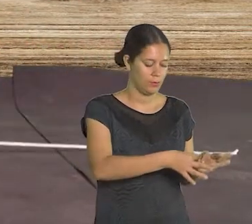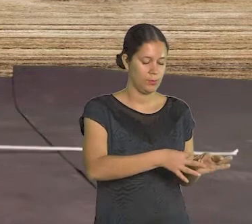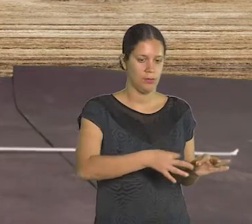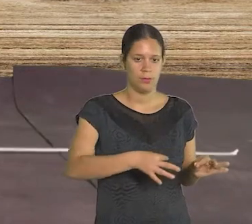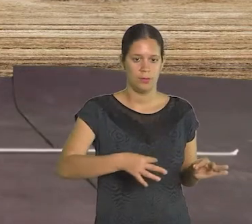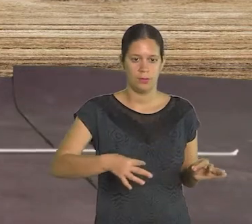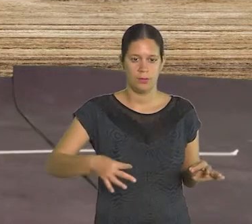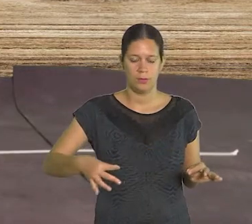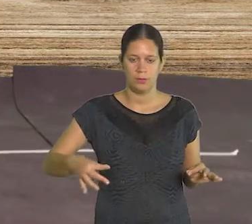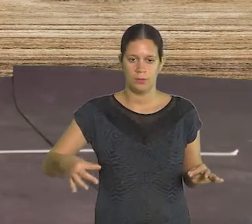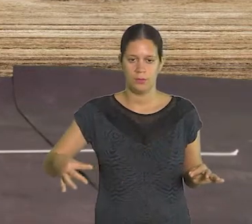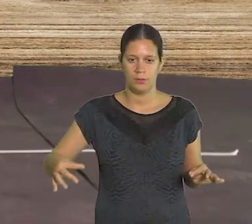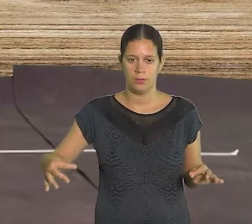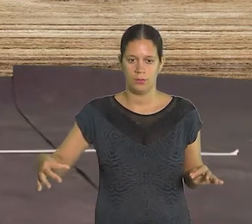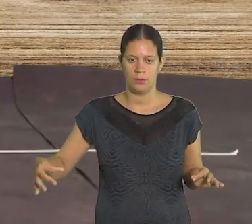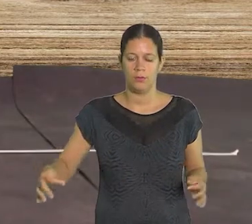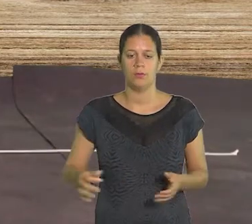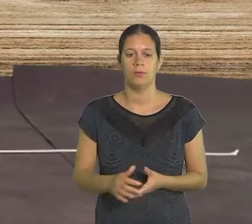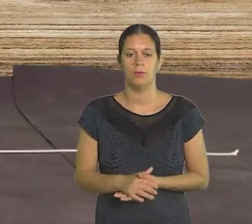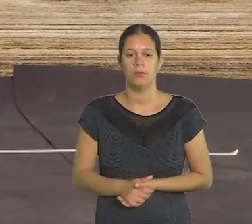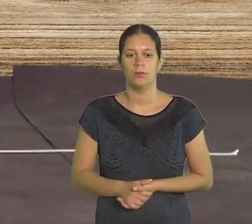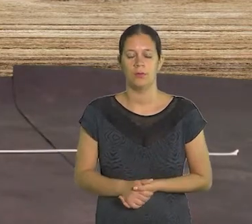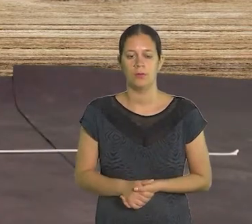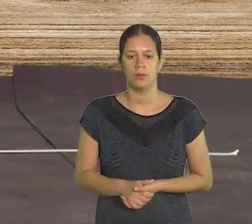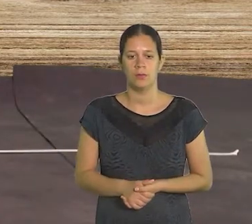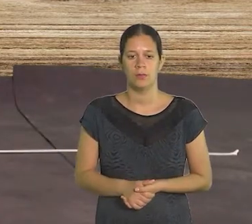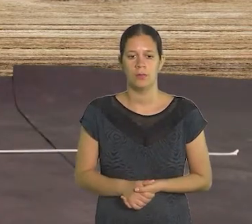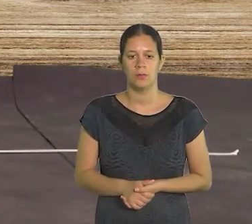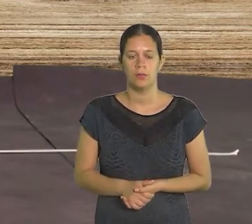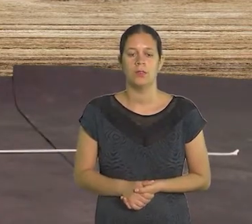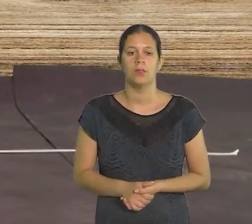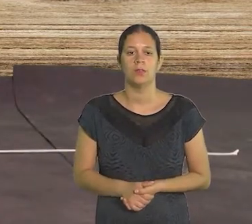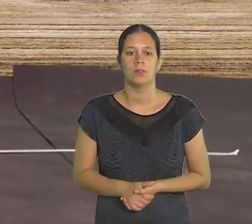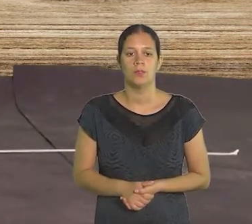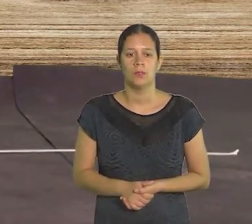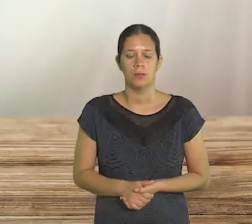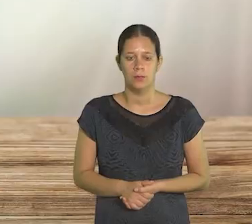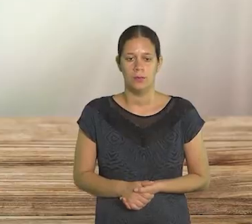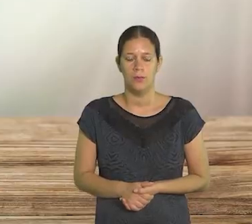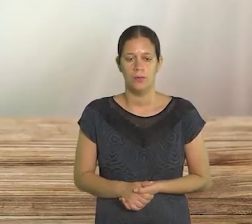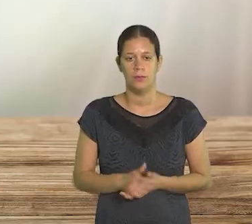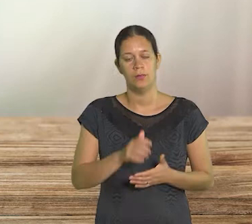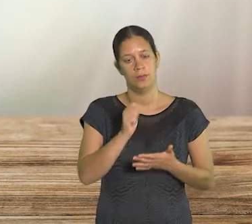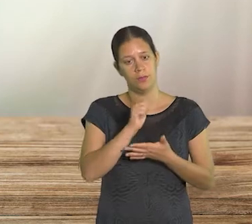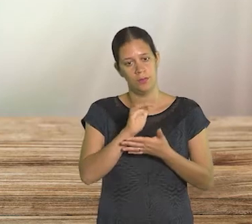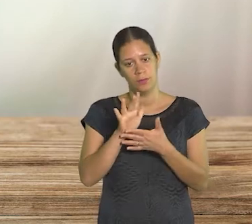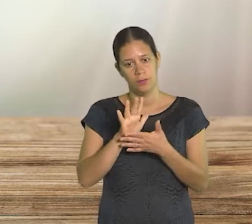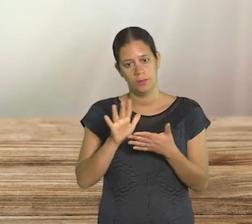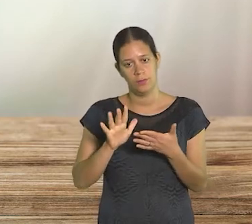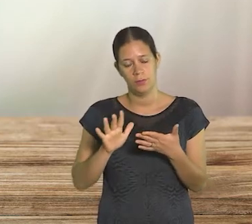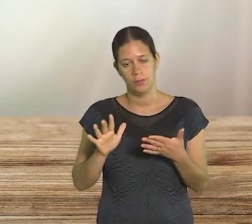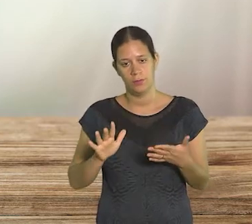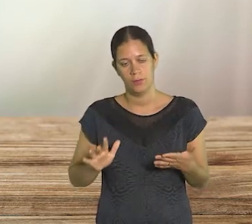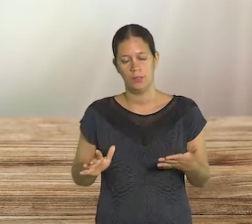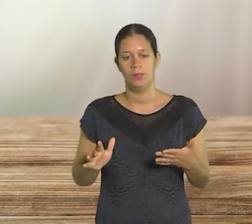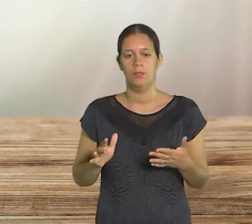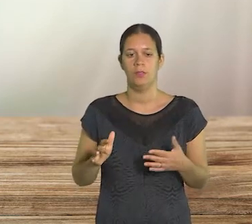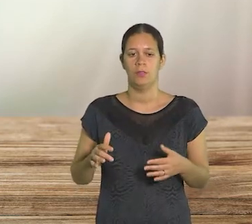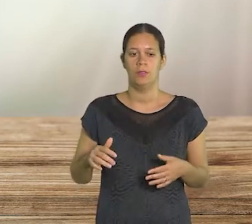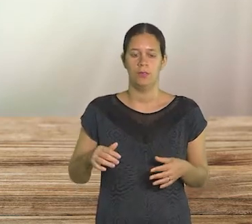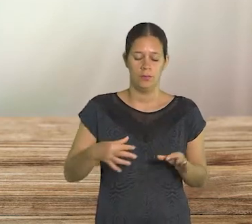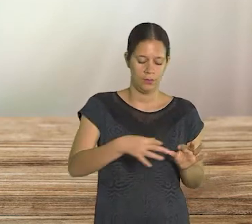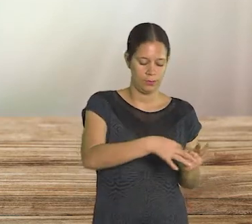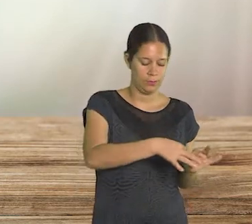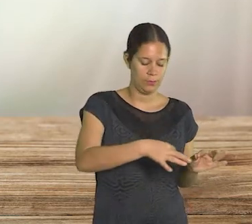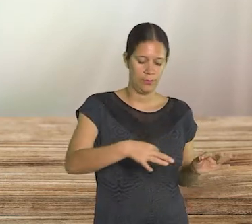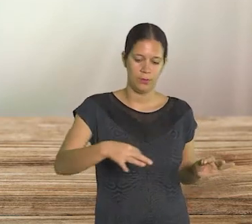Vou botar uma distância pequena, tá bom? Na fita. Se vocês quiserem, vocês aumentam um pouco aí na casa de vocês. E a atividade é o que, professor? Você